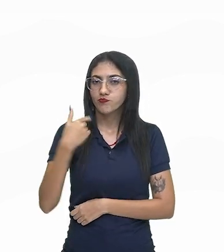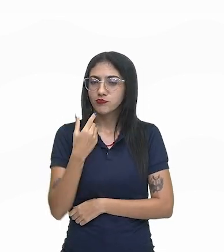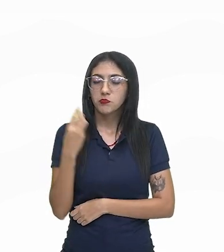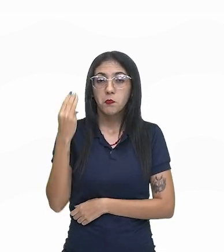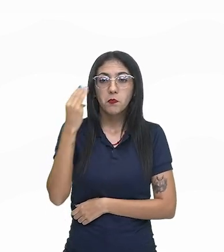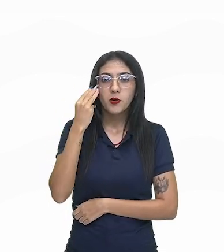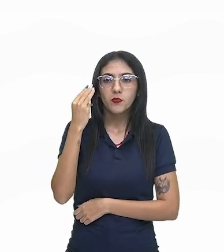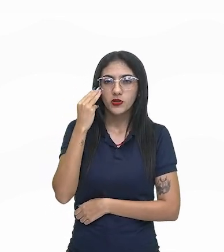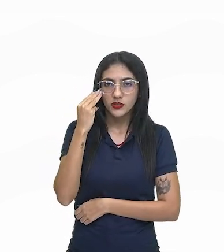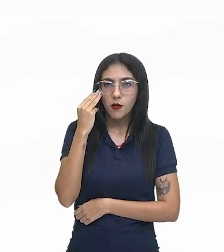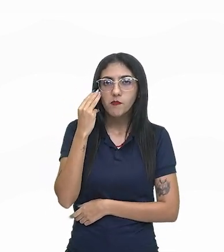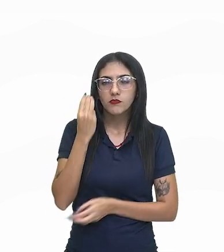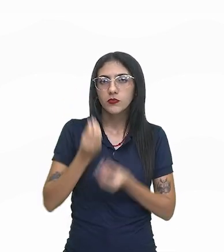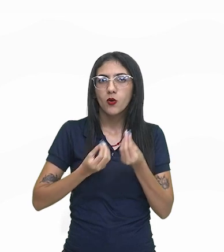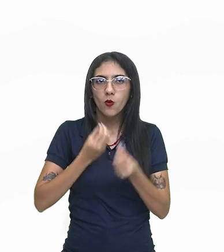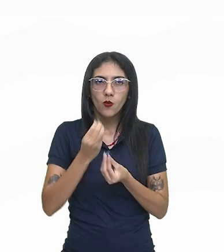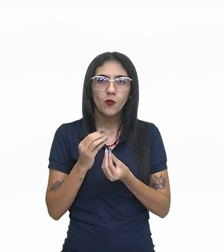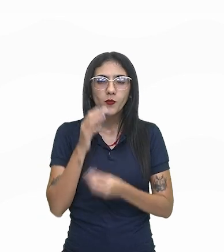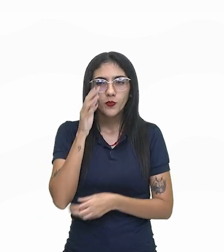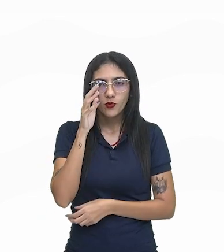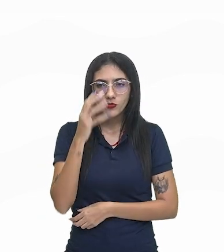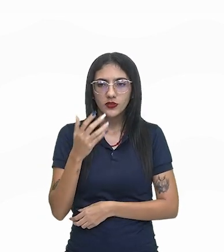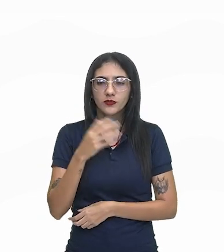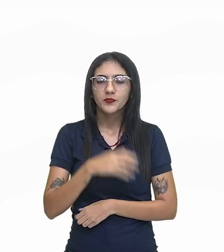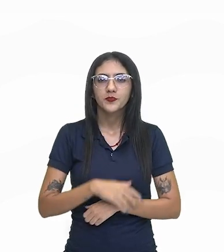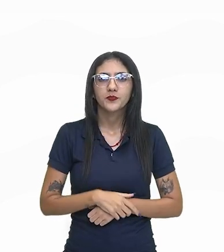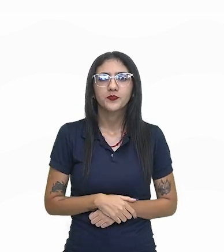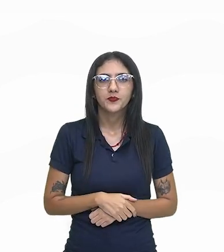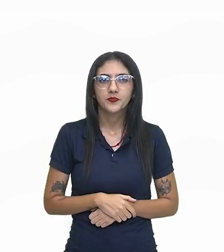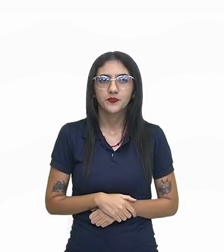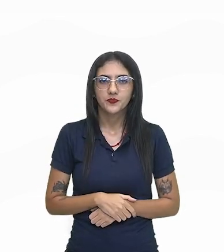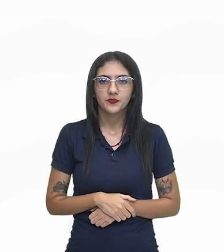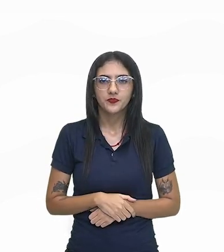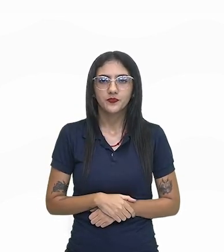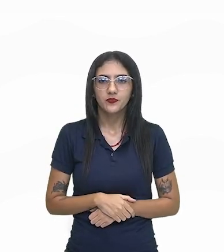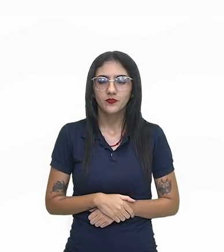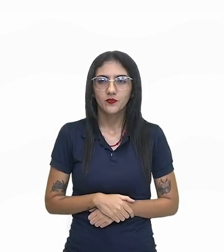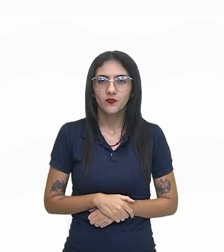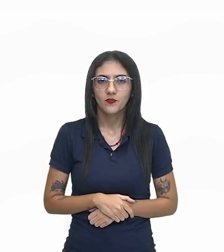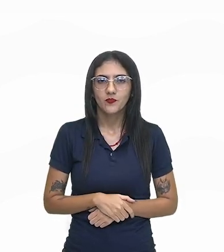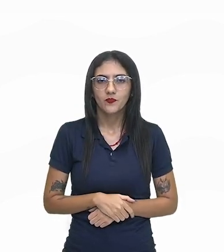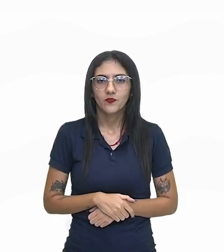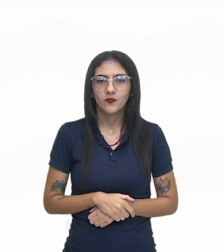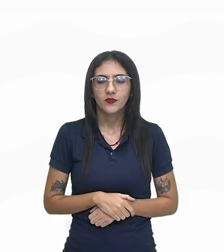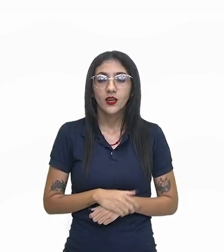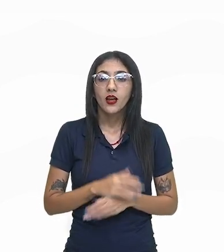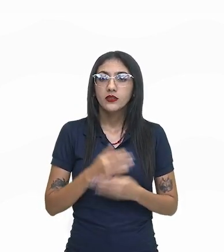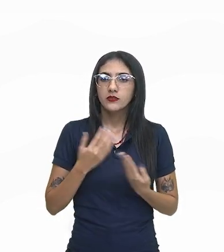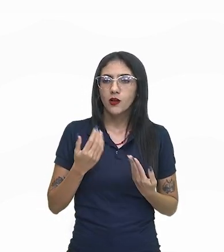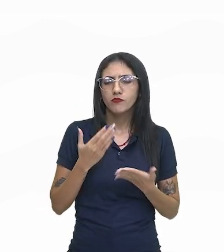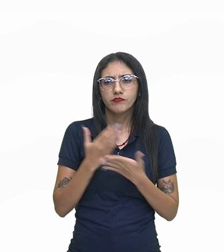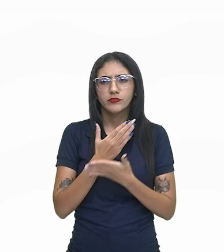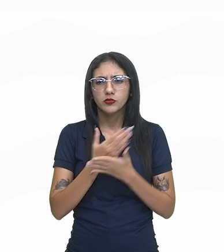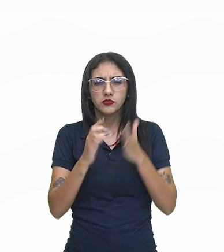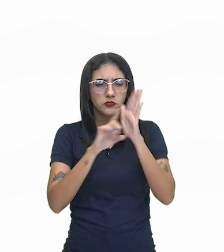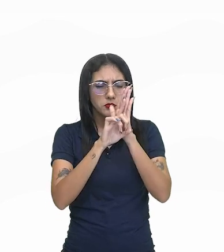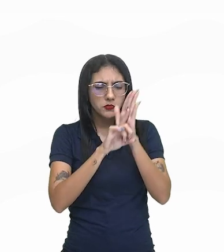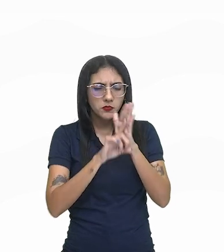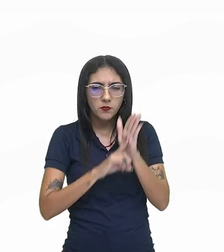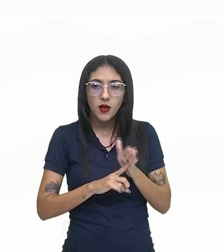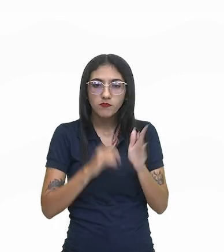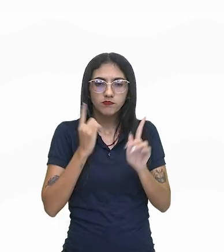o processo de fotossíntese. Então, durante esse processo, os especialistas